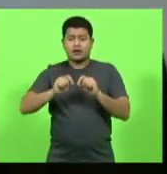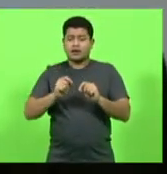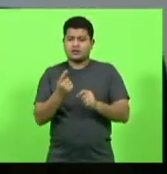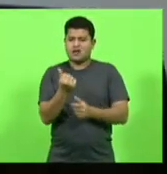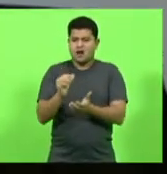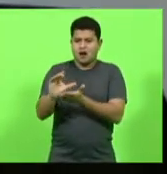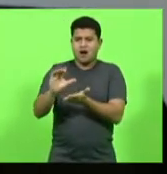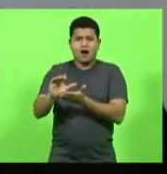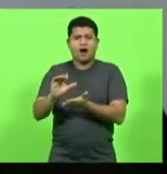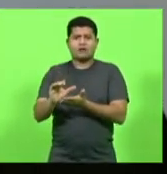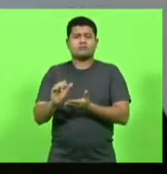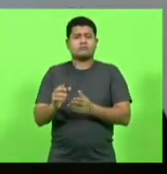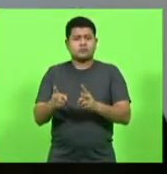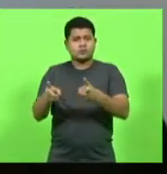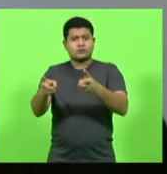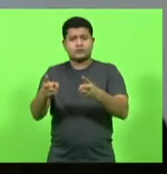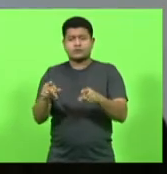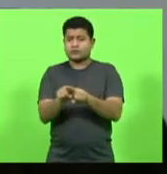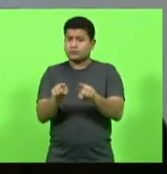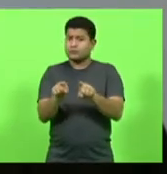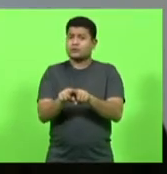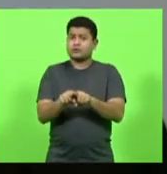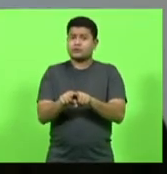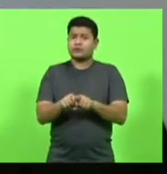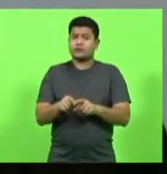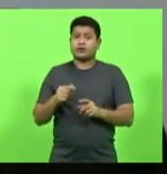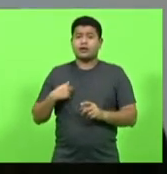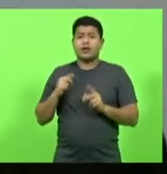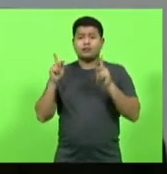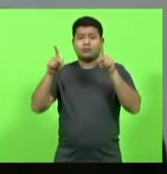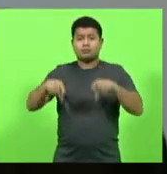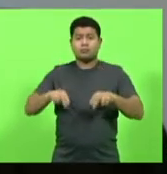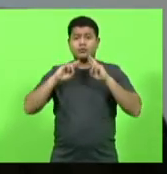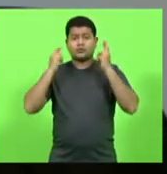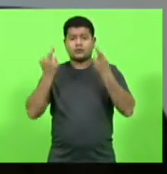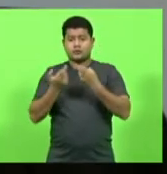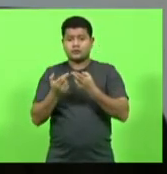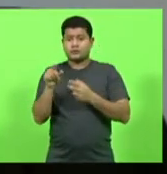importante. Eu fui para Pouso Redondo semana passada